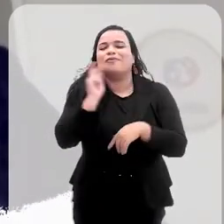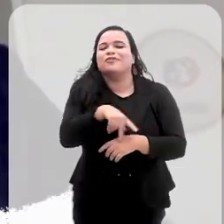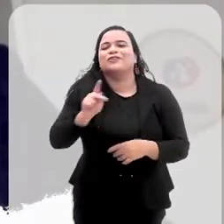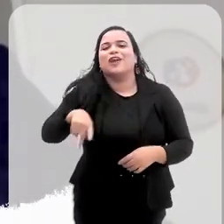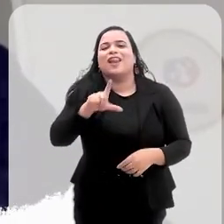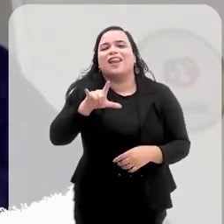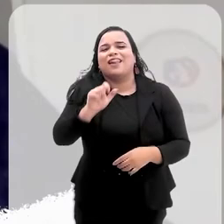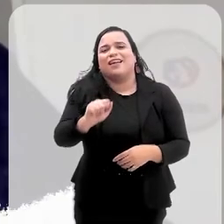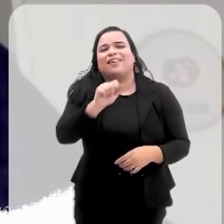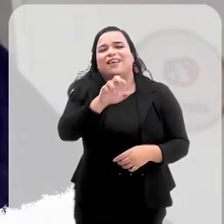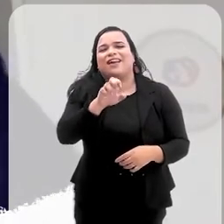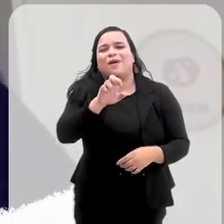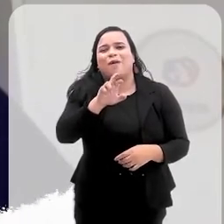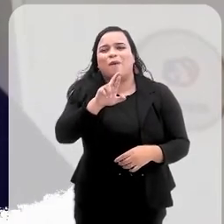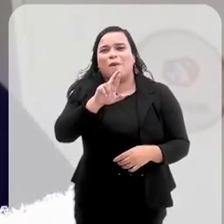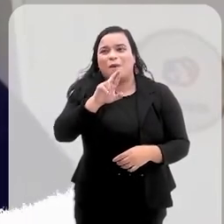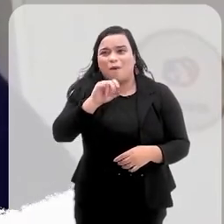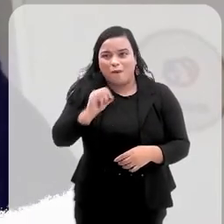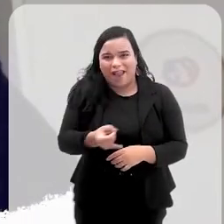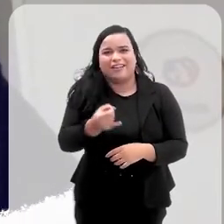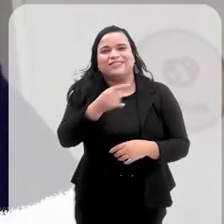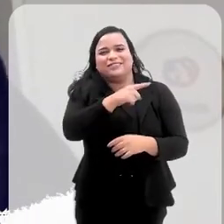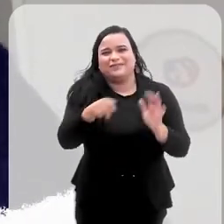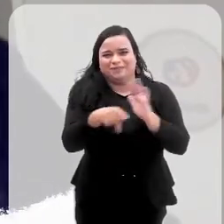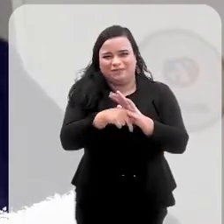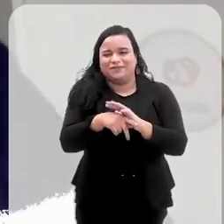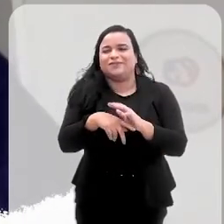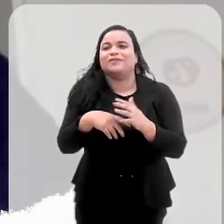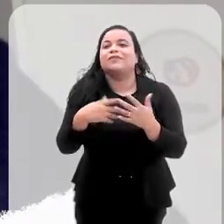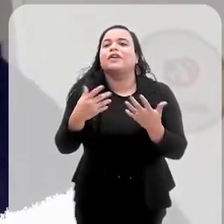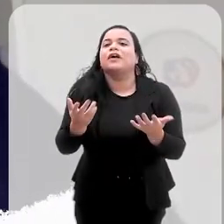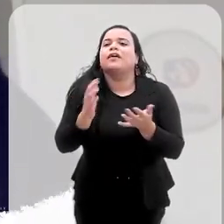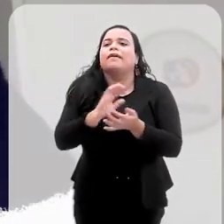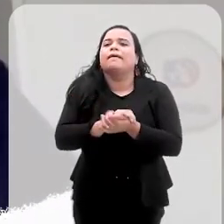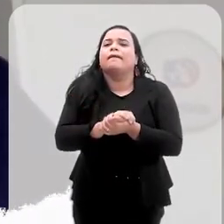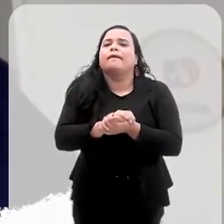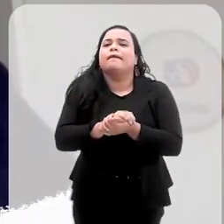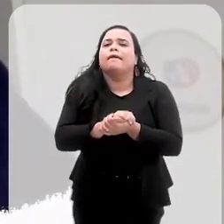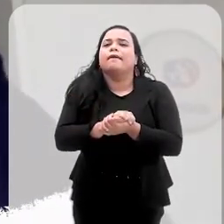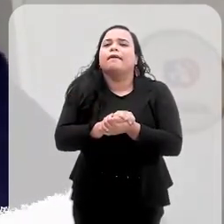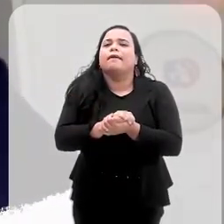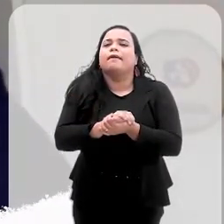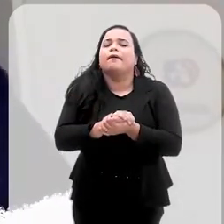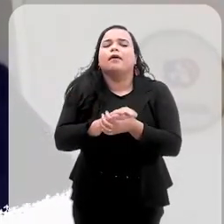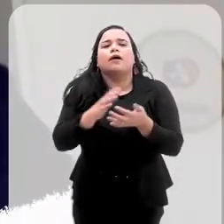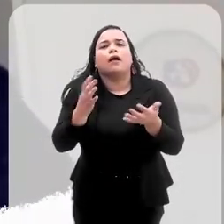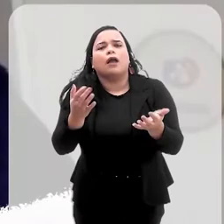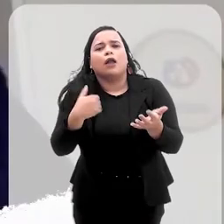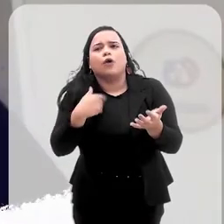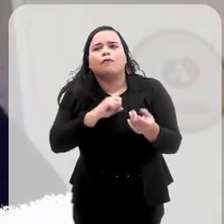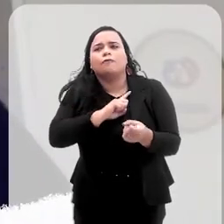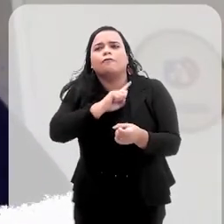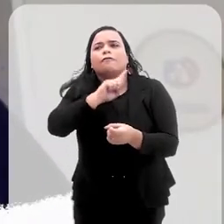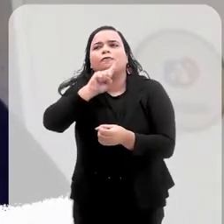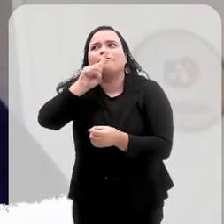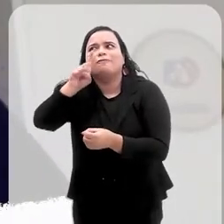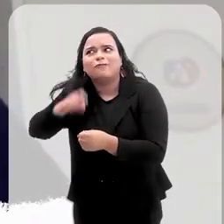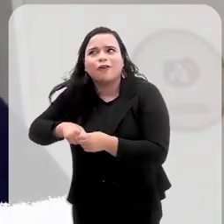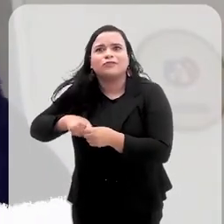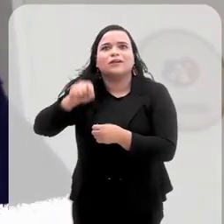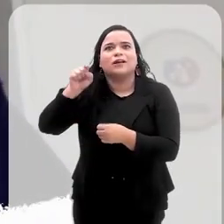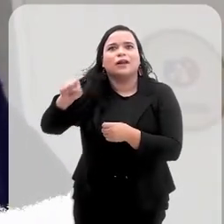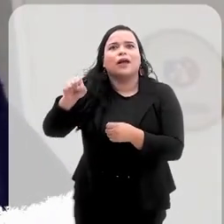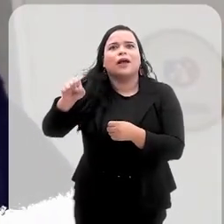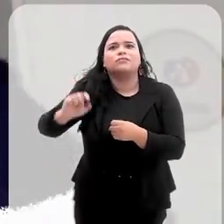mestra, né, na comunicação alternativa. E aí eu voltei lá no Centro Sul, e aí um dia a mãe voltou para mim e falou